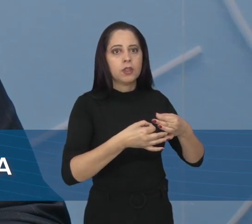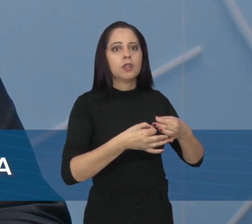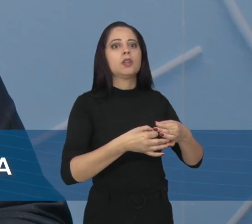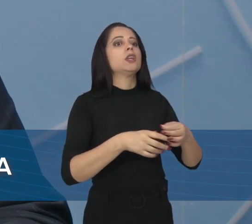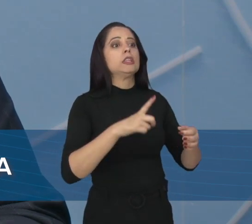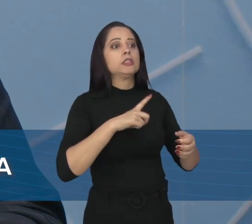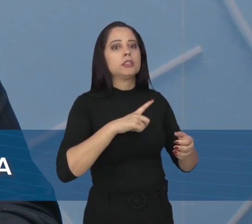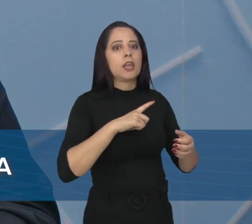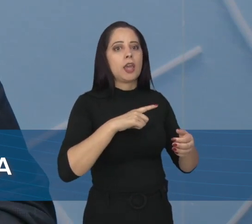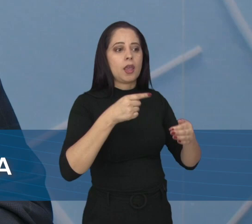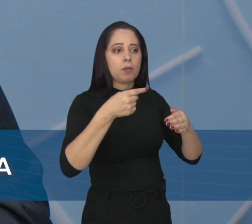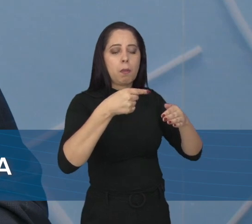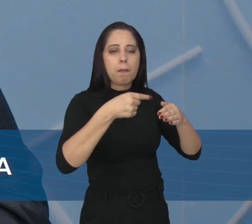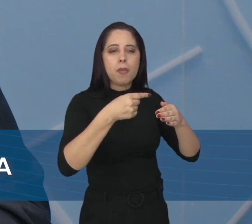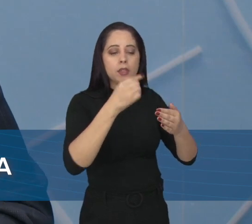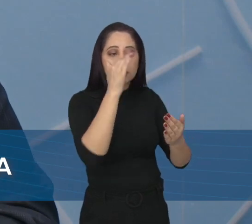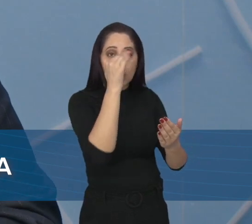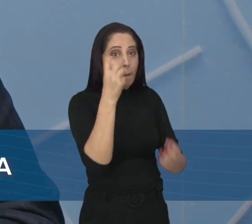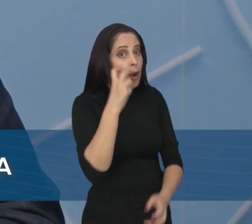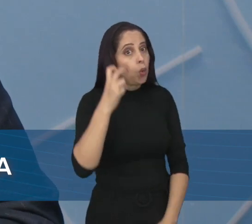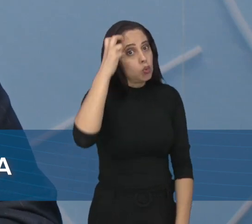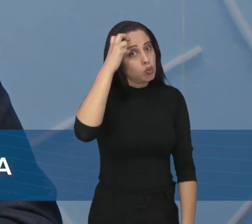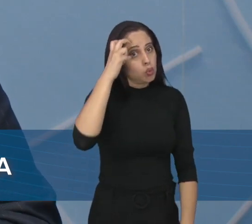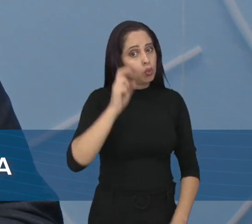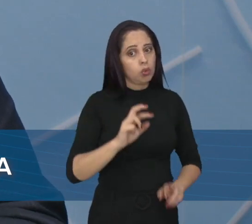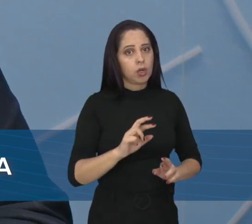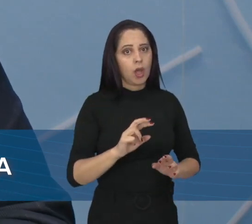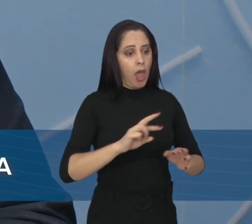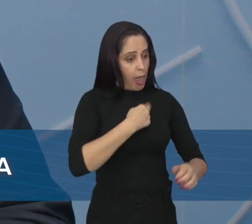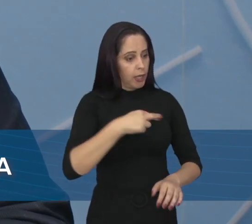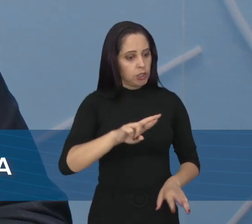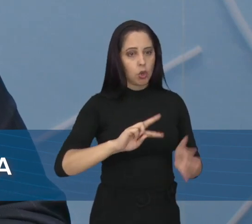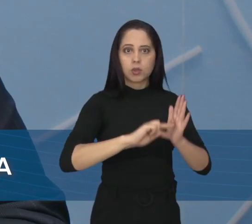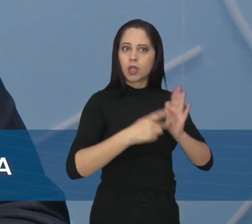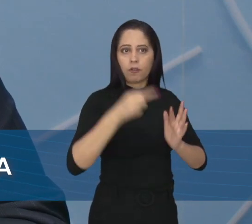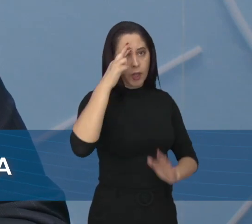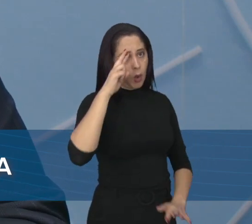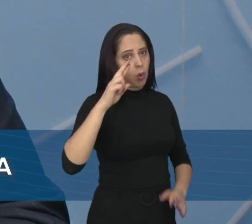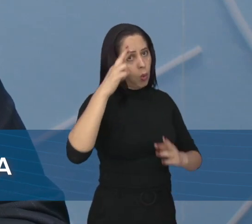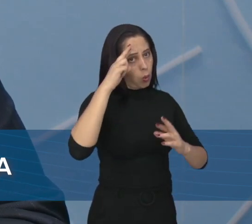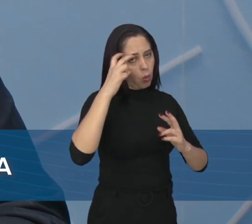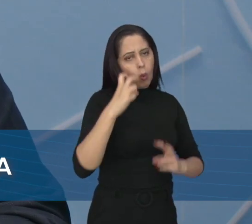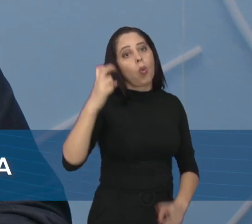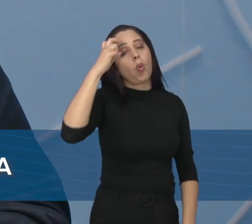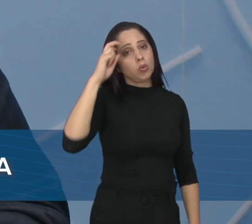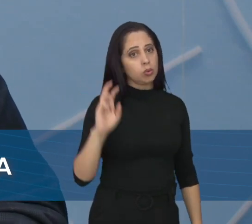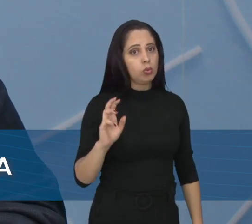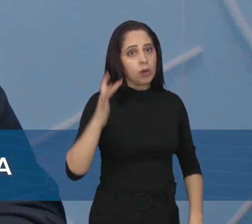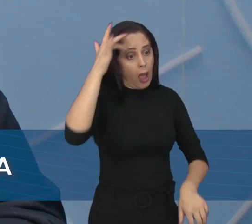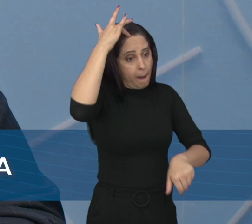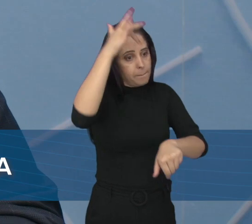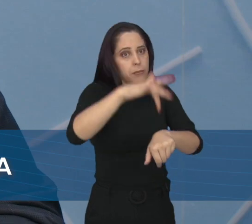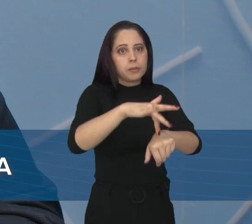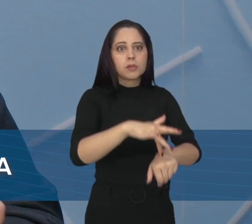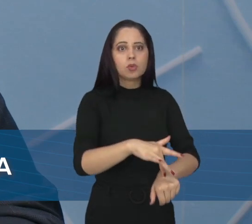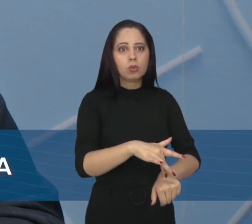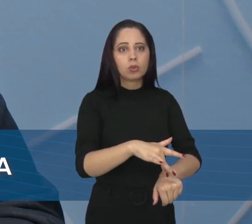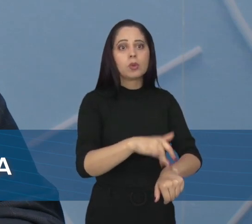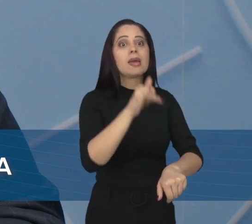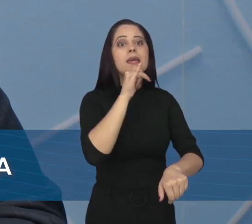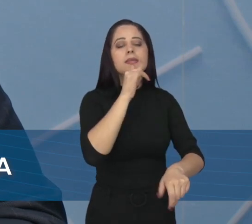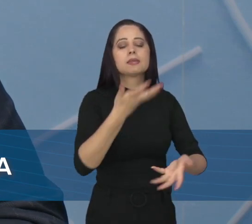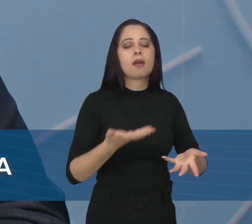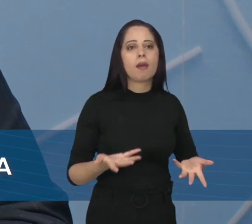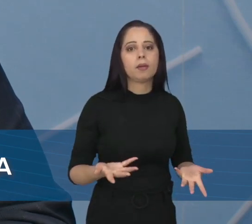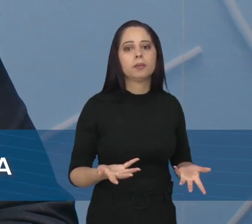gênese, uma profundidade cultural, religião é cultura. Isso. É um absurdo, por